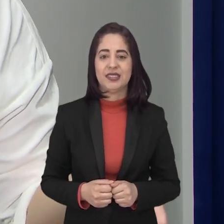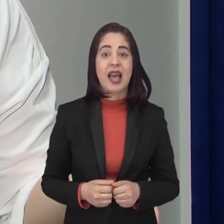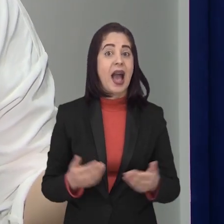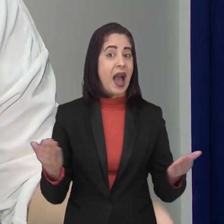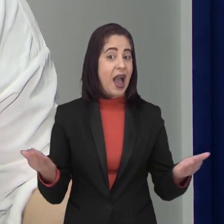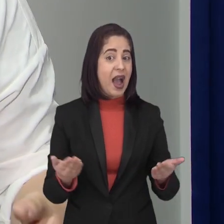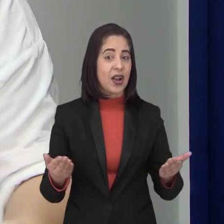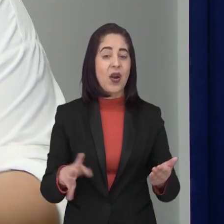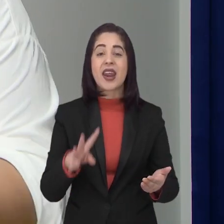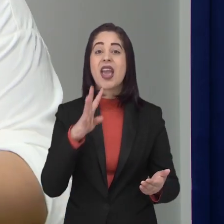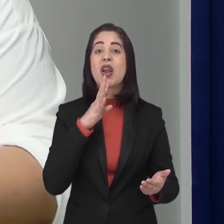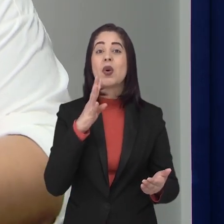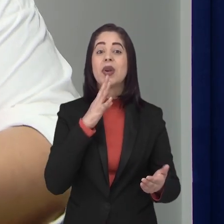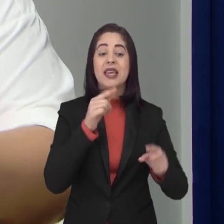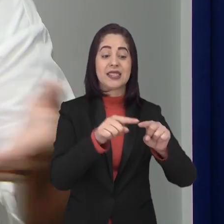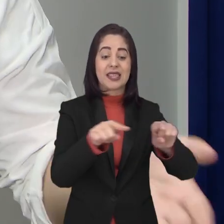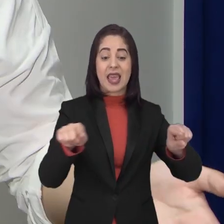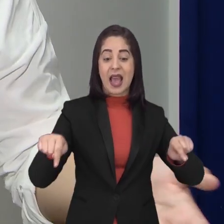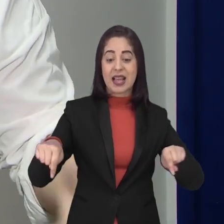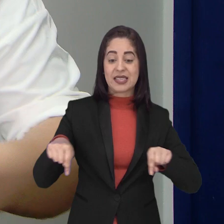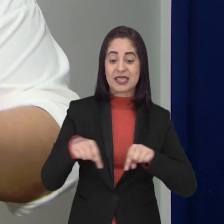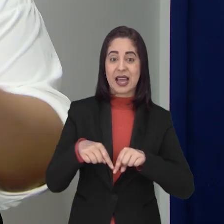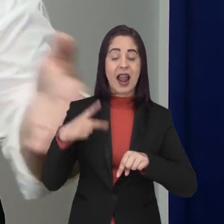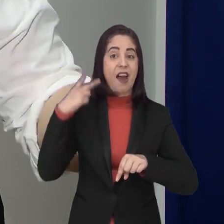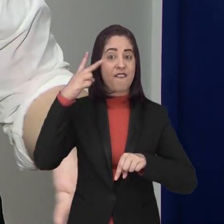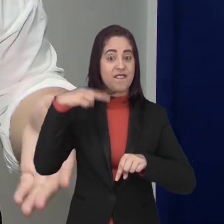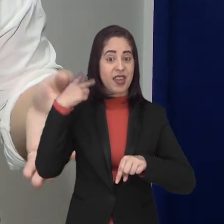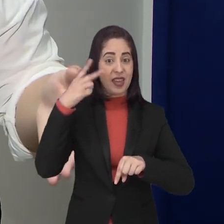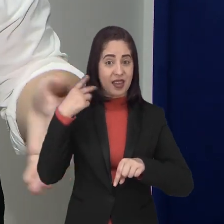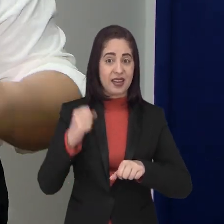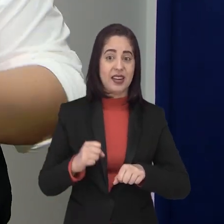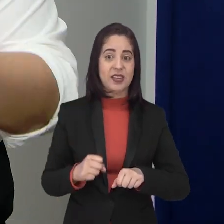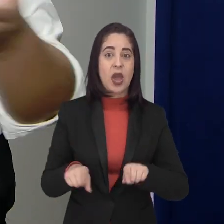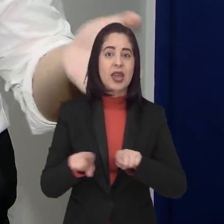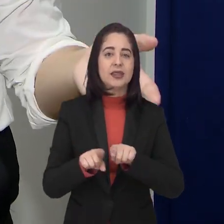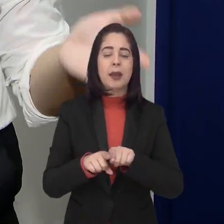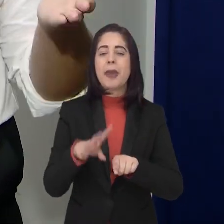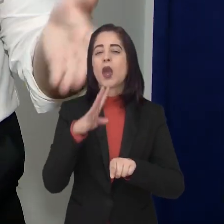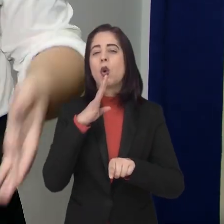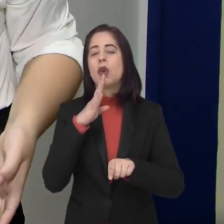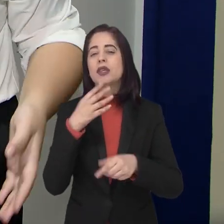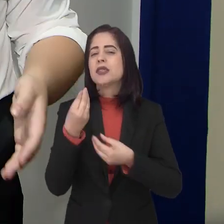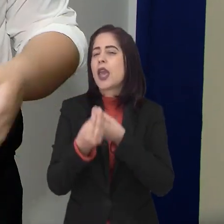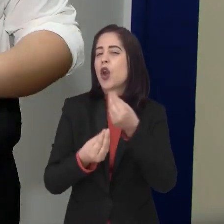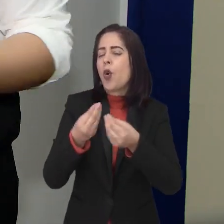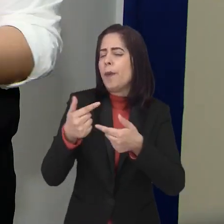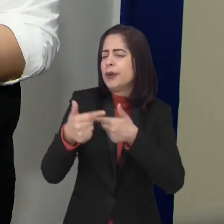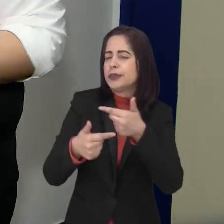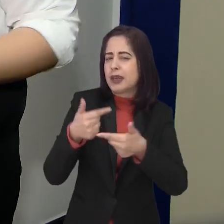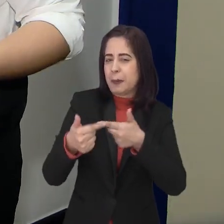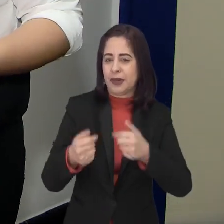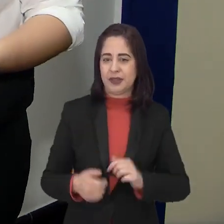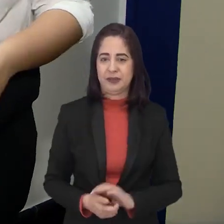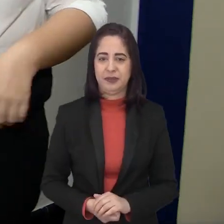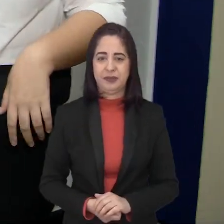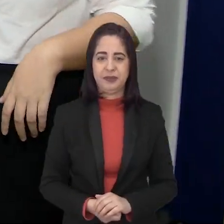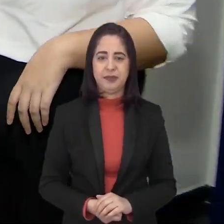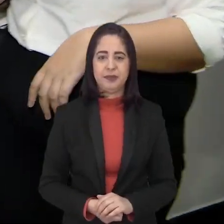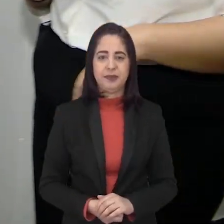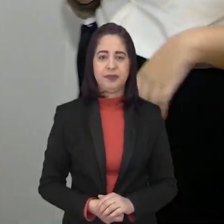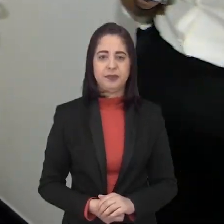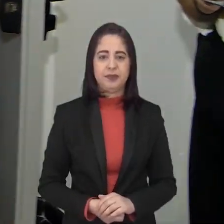etapa do passeio é eles conhecerem os gabinetes, além de conhecer um pouquinho das funções de cada vereador um pouco mais de perto.